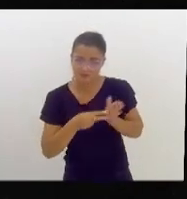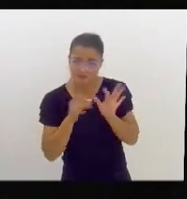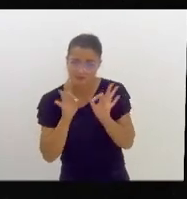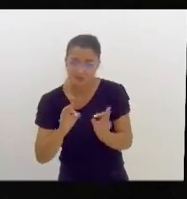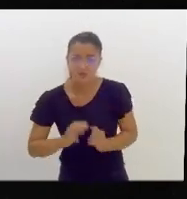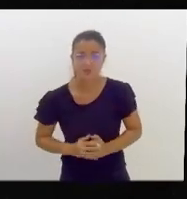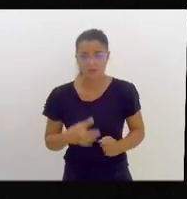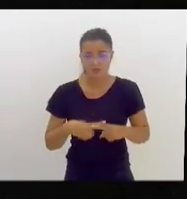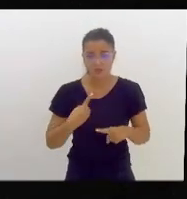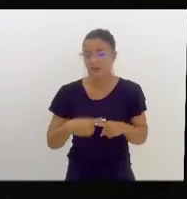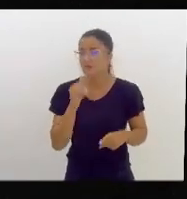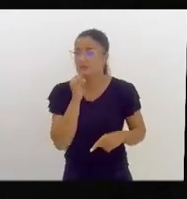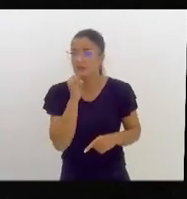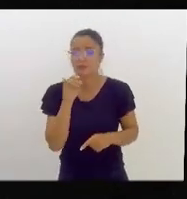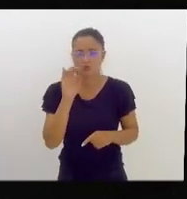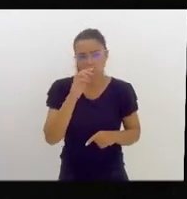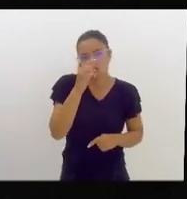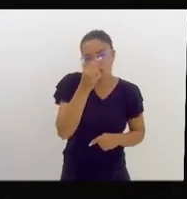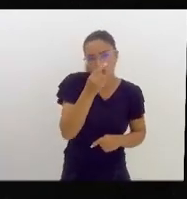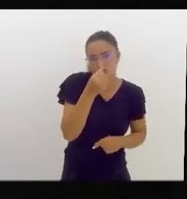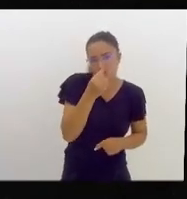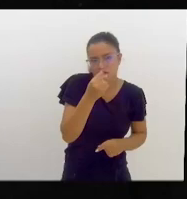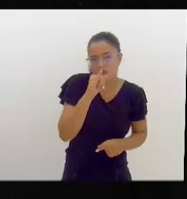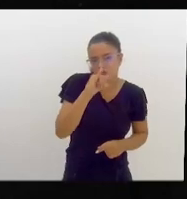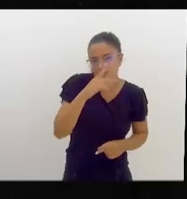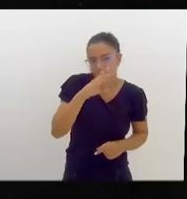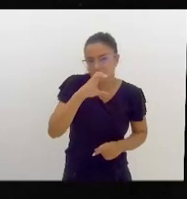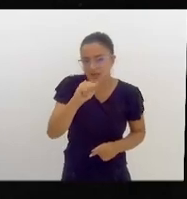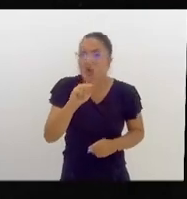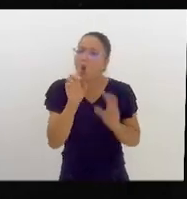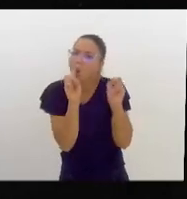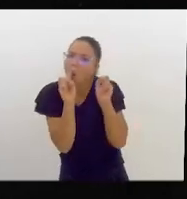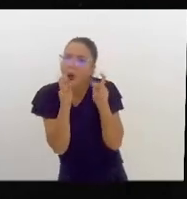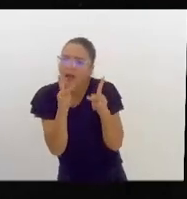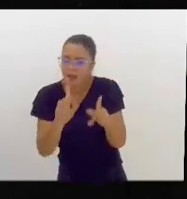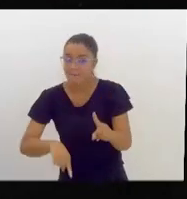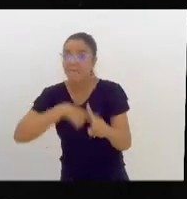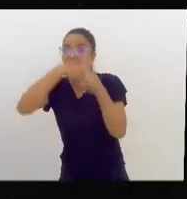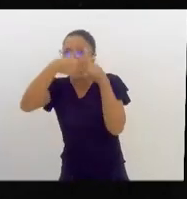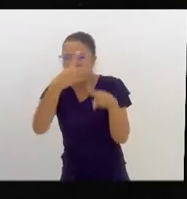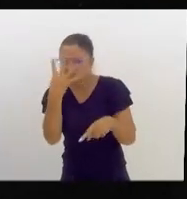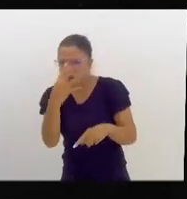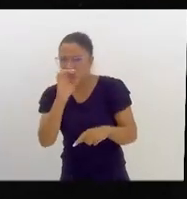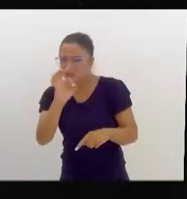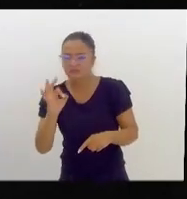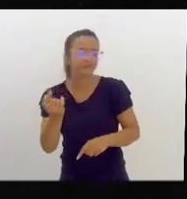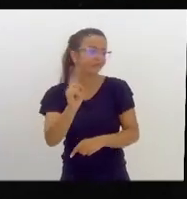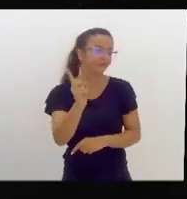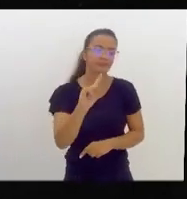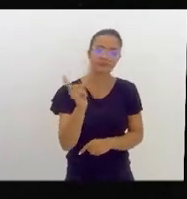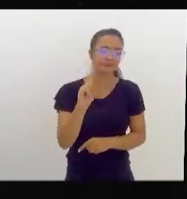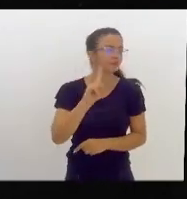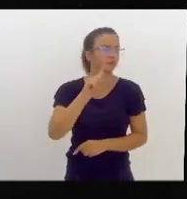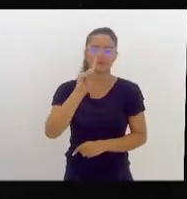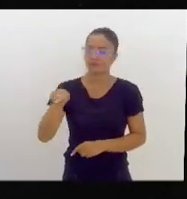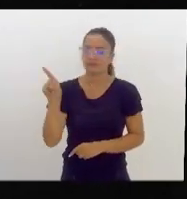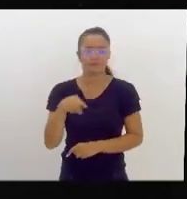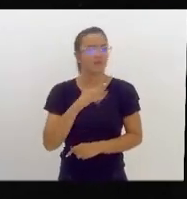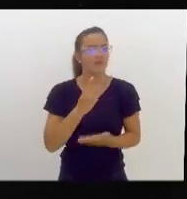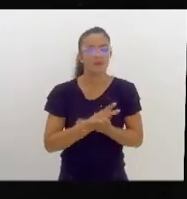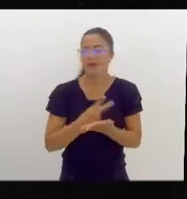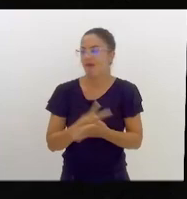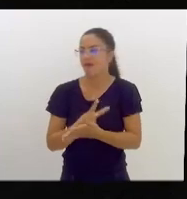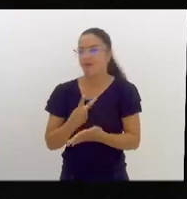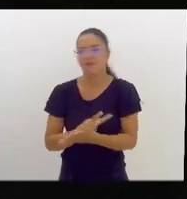que ter apenas reajuste da dívida pública só pelo IPCA, que aí daria um respiro para ter investimento no Estado de Janeiro.